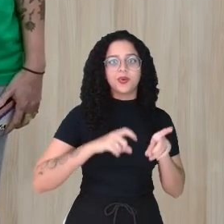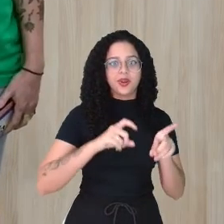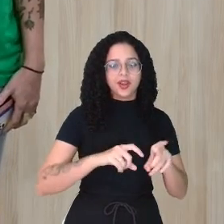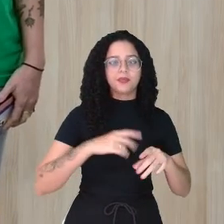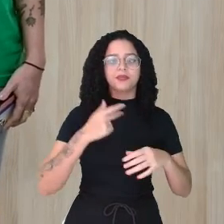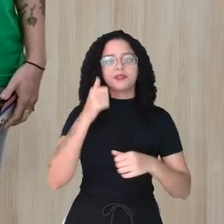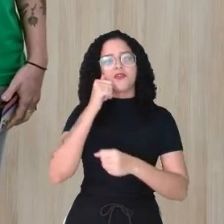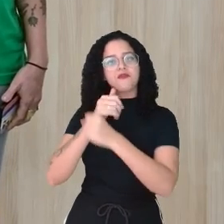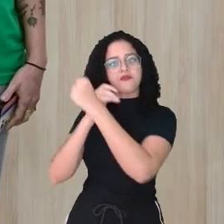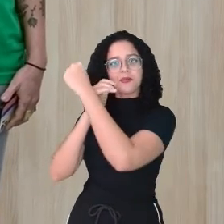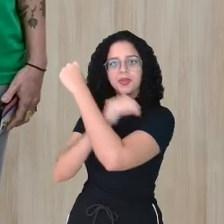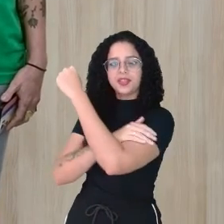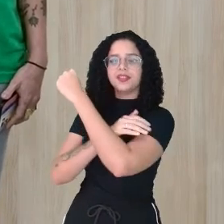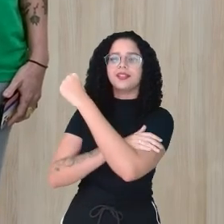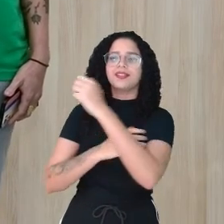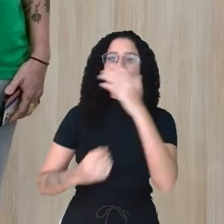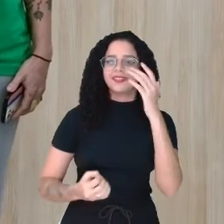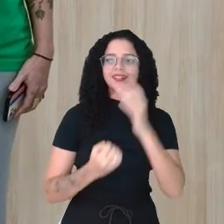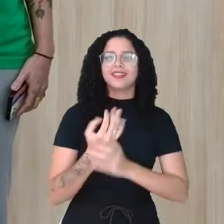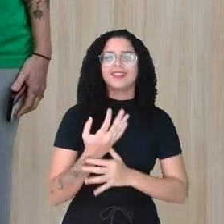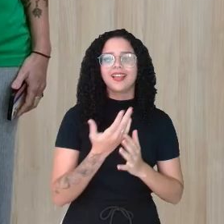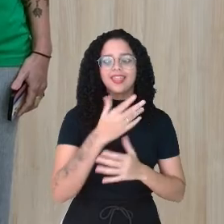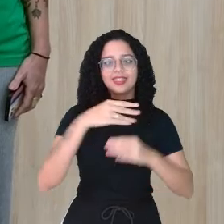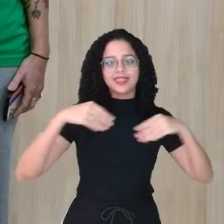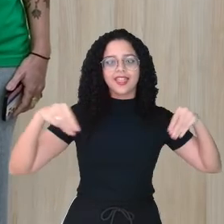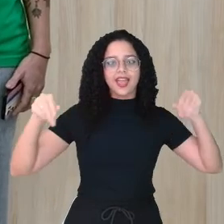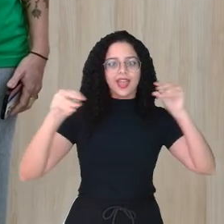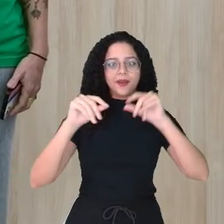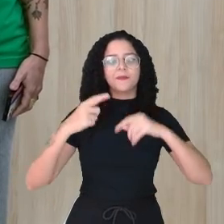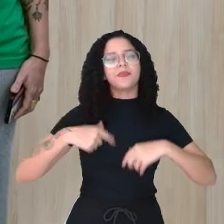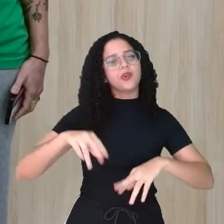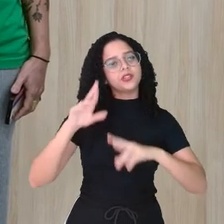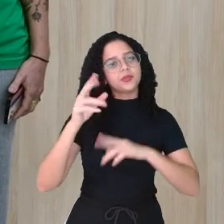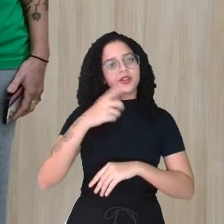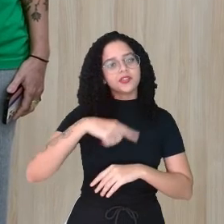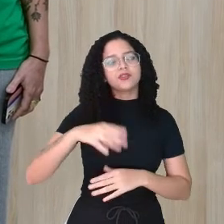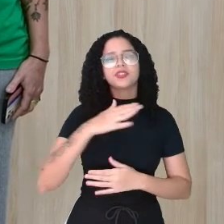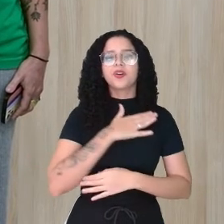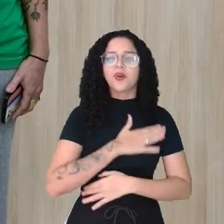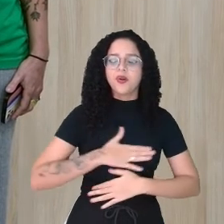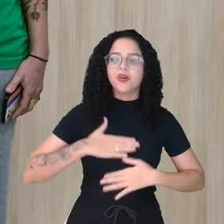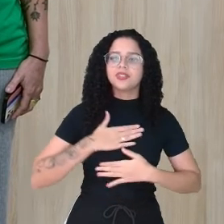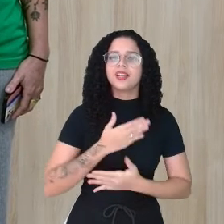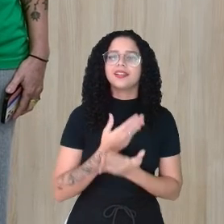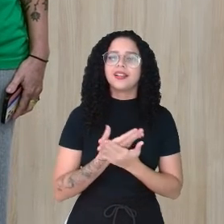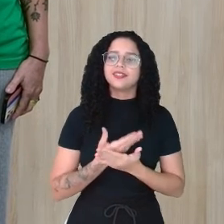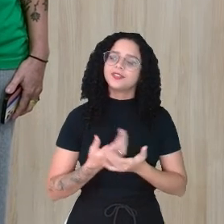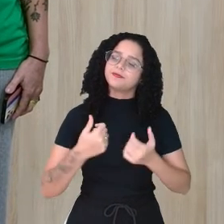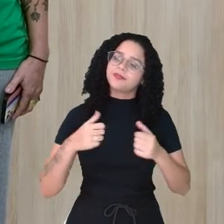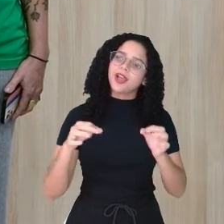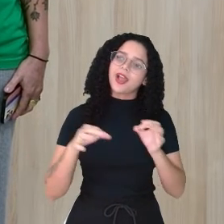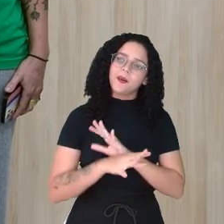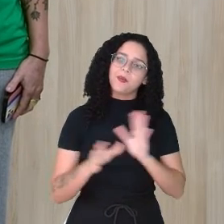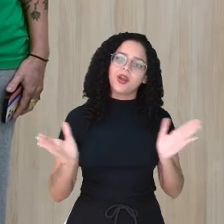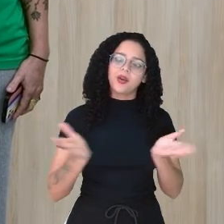feminismo aí que brota da terra, vamos dizer assim, e eu espero que vocês tenham gostado da aula. Eu vou ficando por